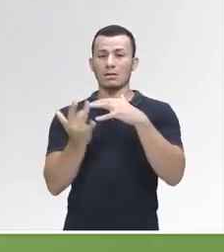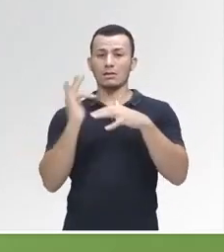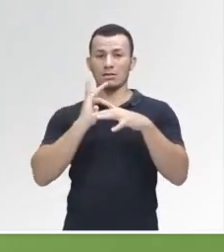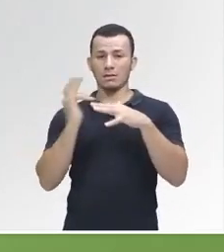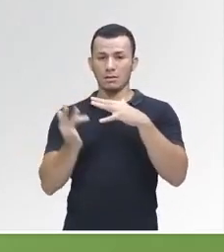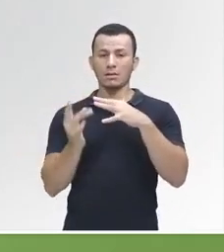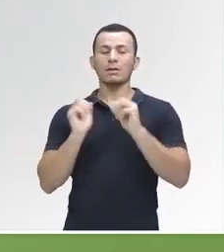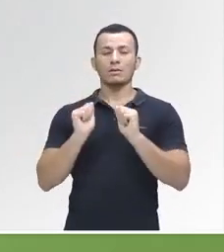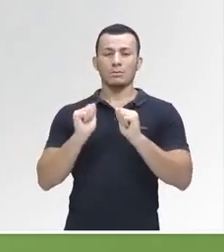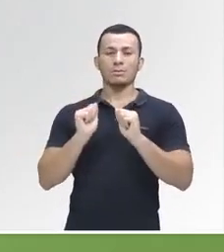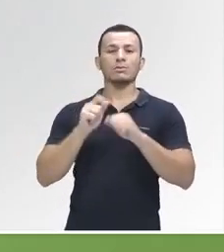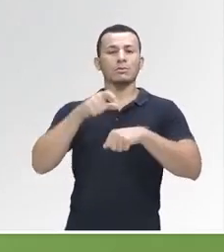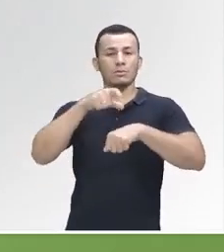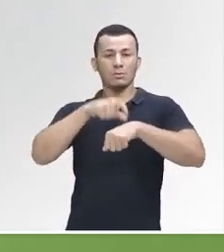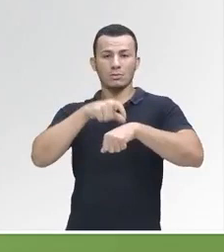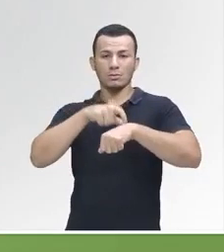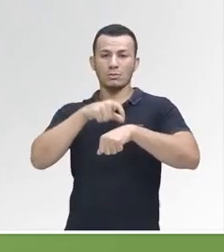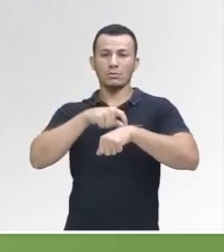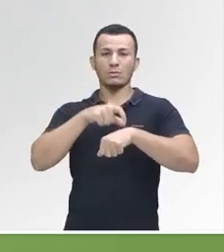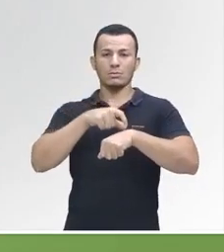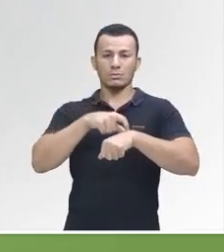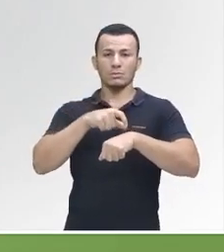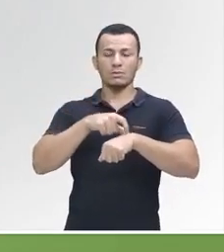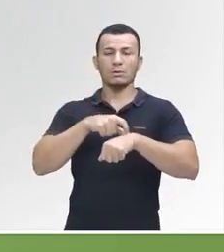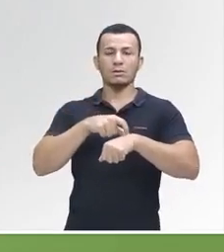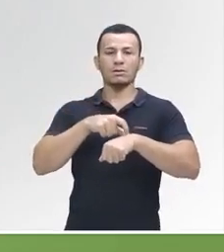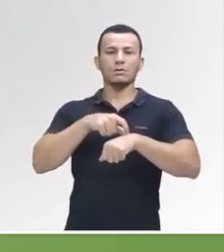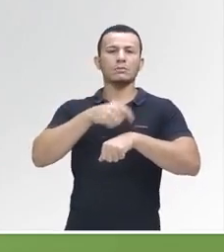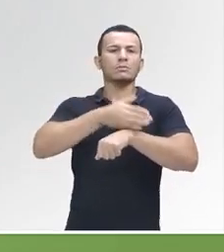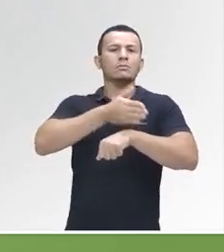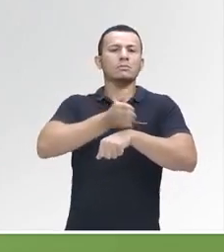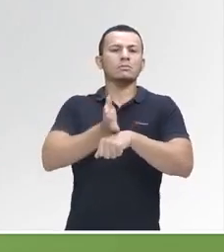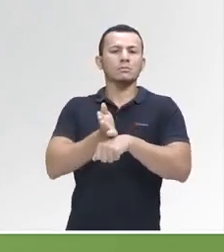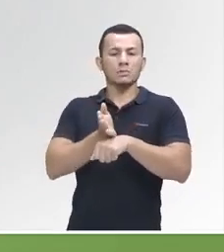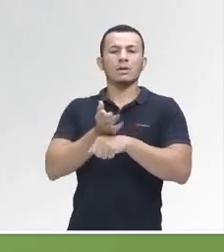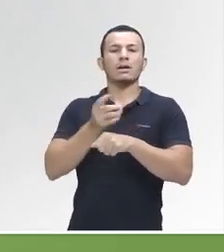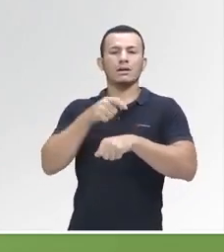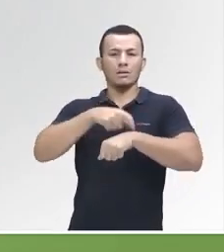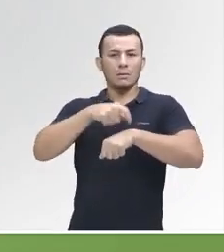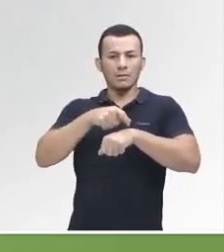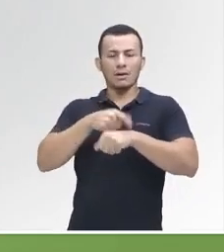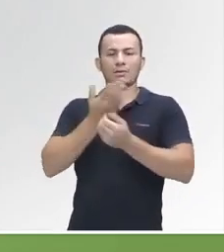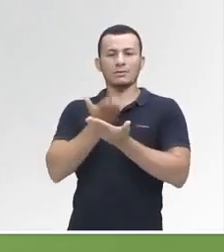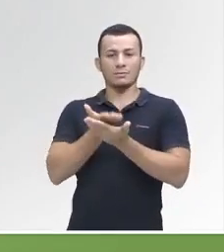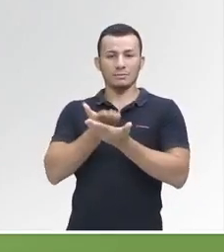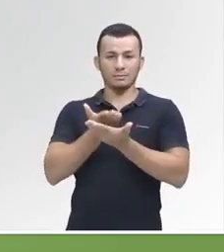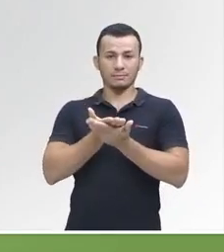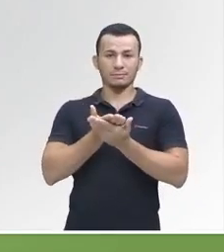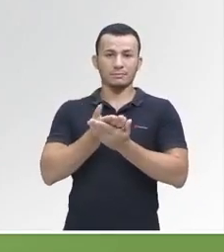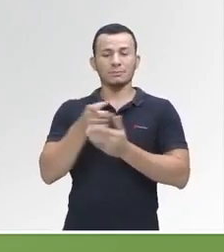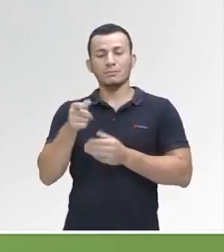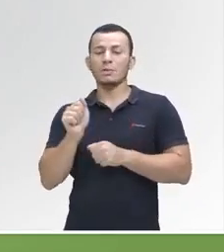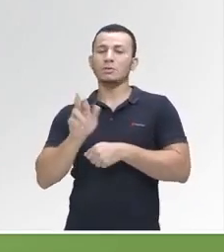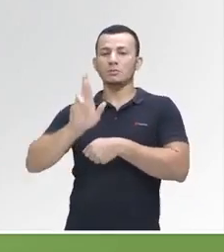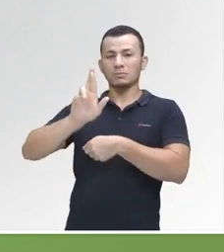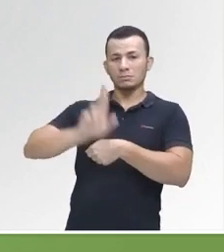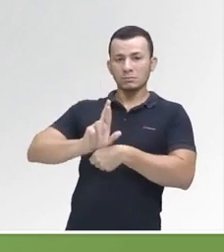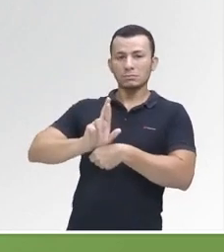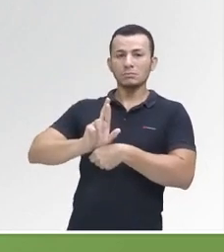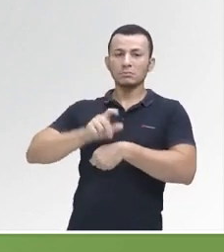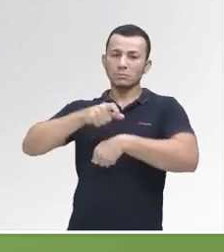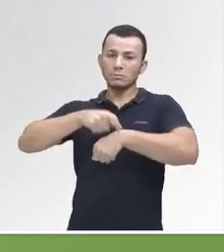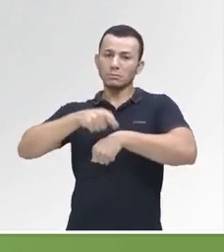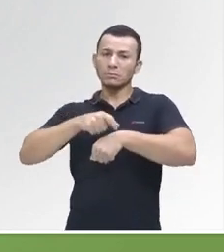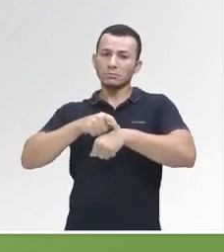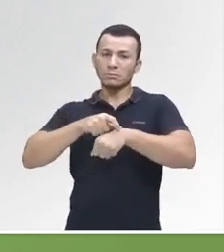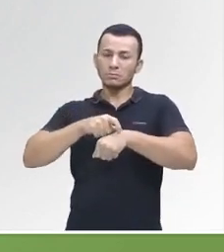pode pesquisar. Você vai encontrar os horários das aulas. E nesse horário você reserva, você prepara o seu tempinho